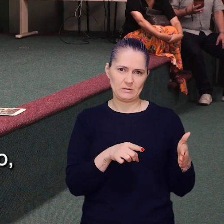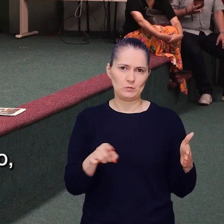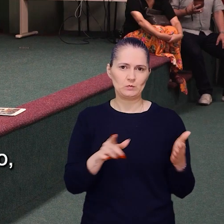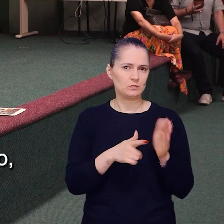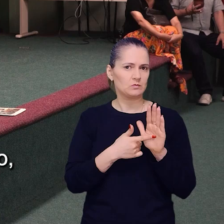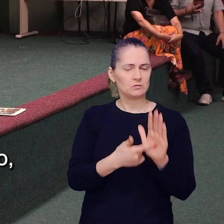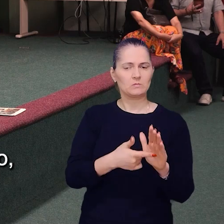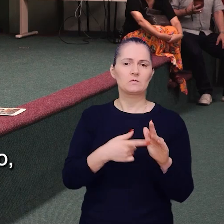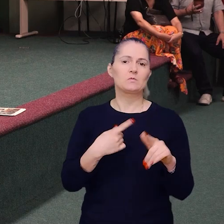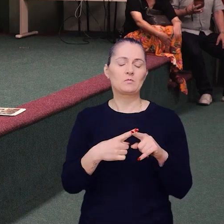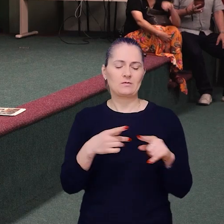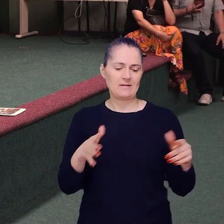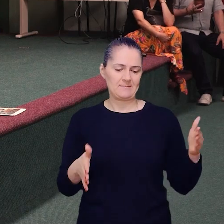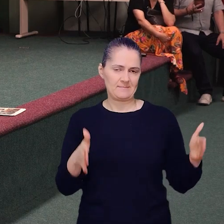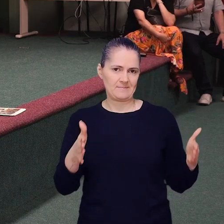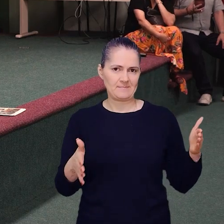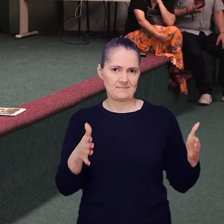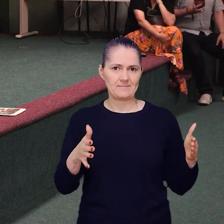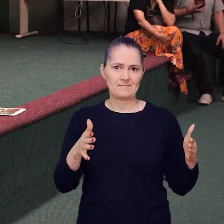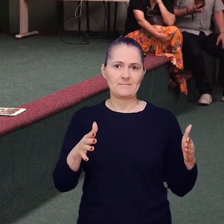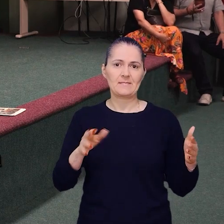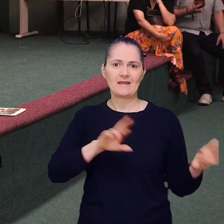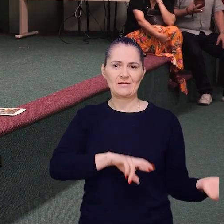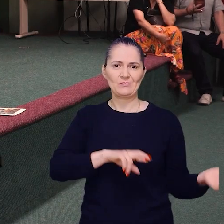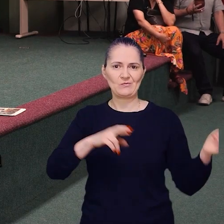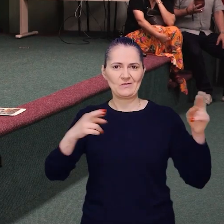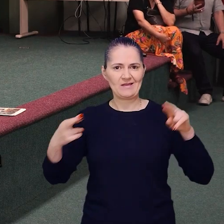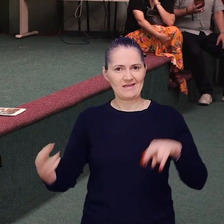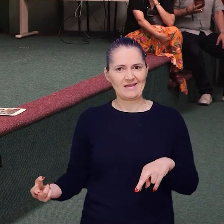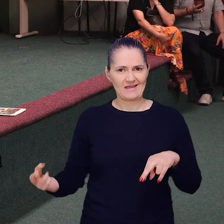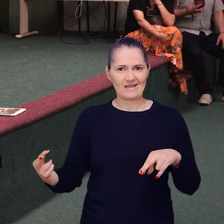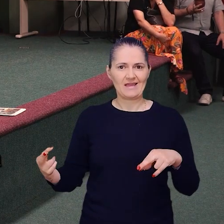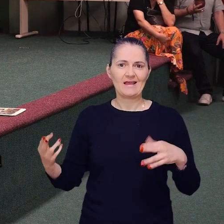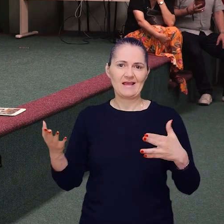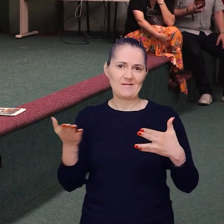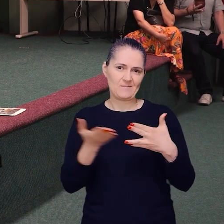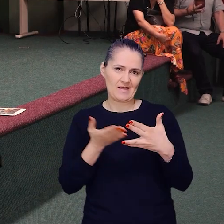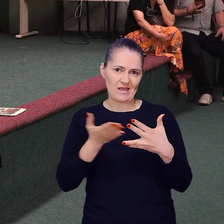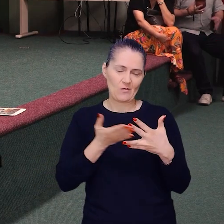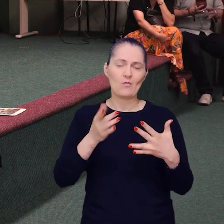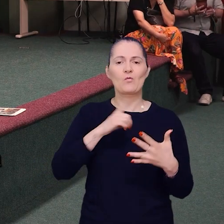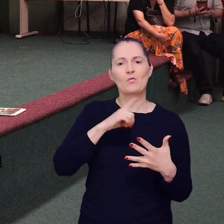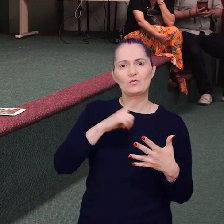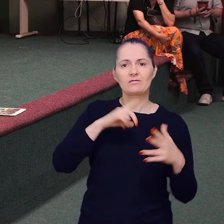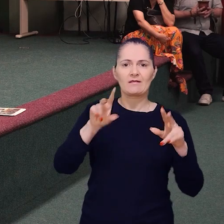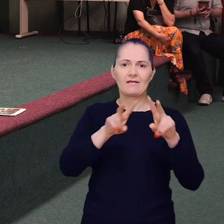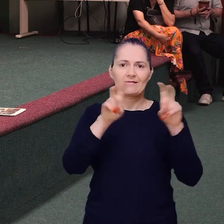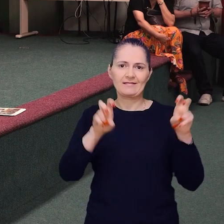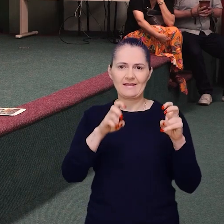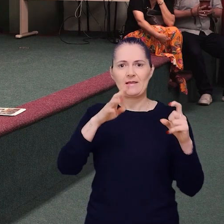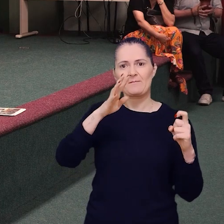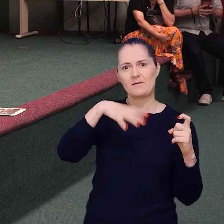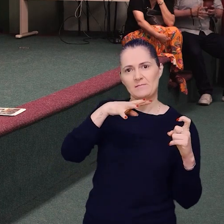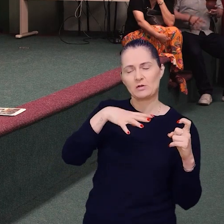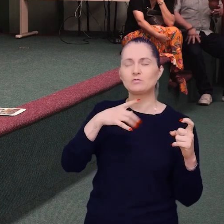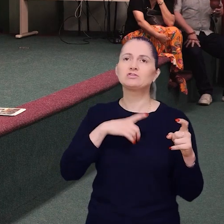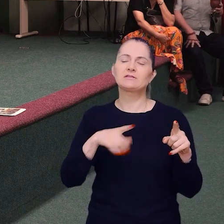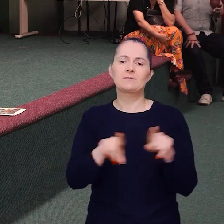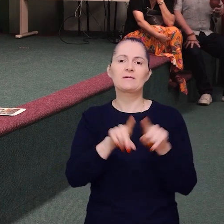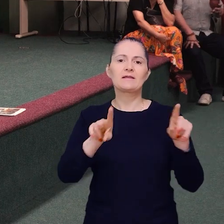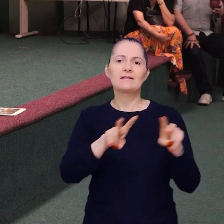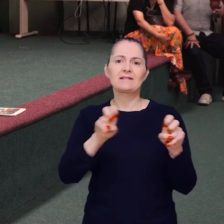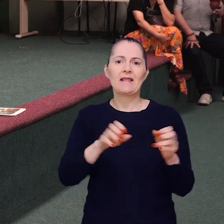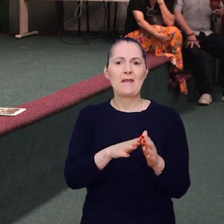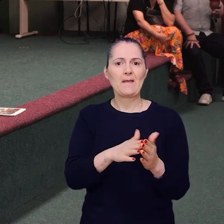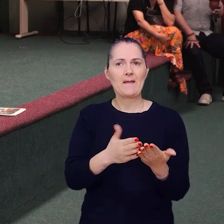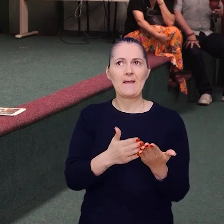também que eu estou mostrando isso, que nesse período do Renascimento e do Barroco são esses temas da mitologia ou temas bíblicos que